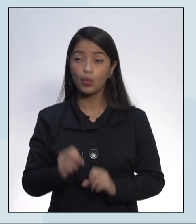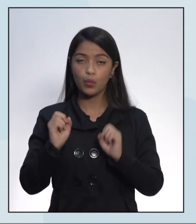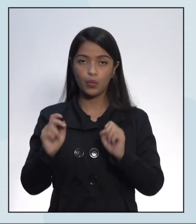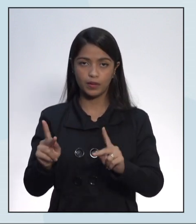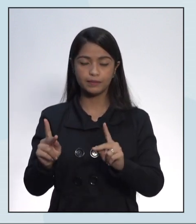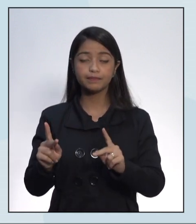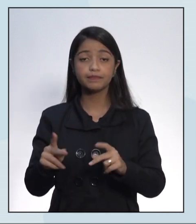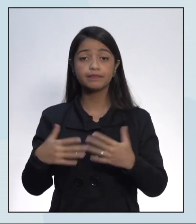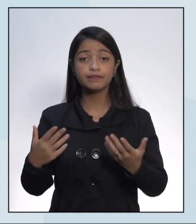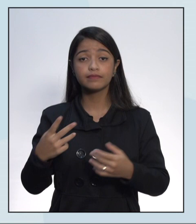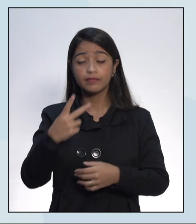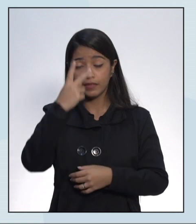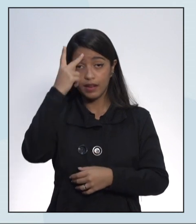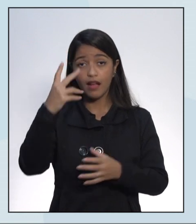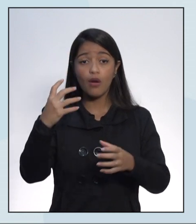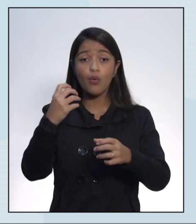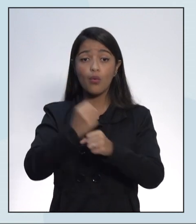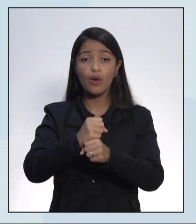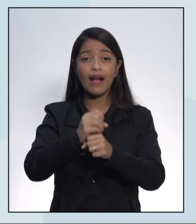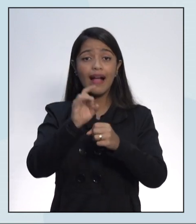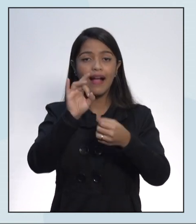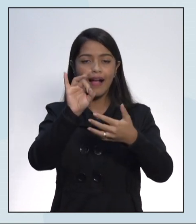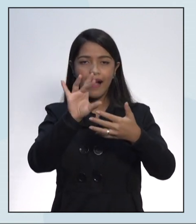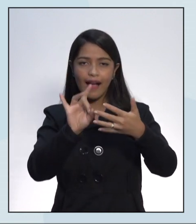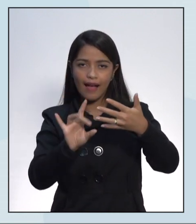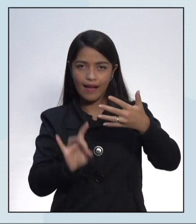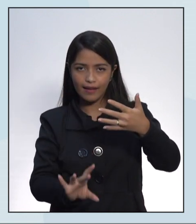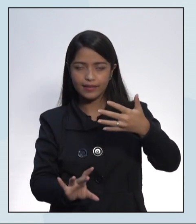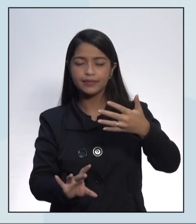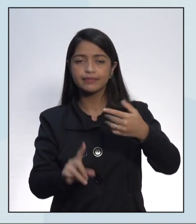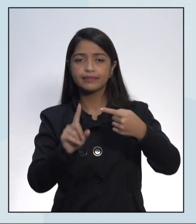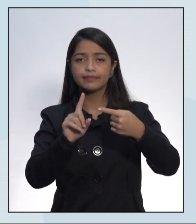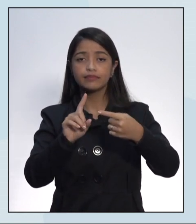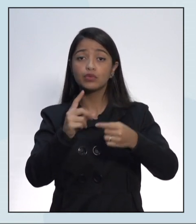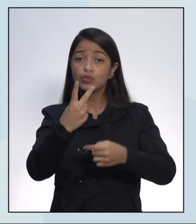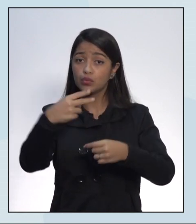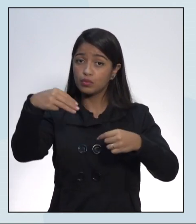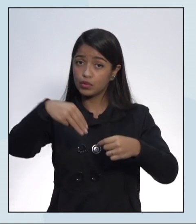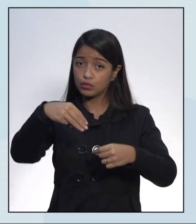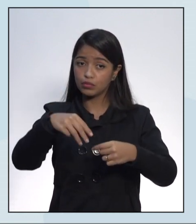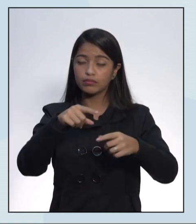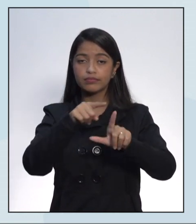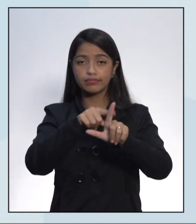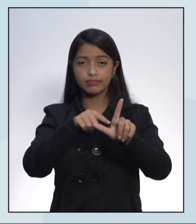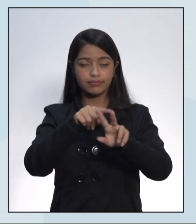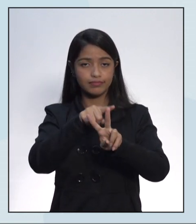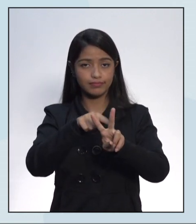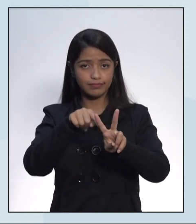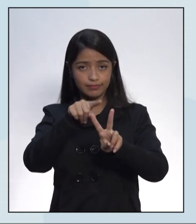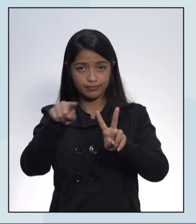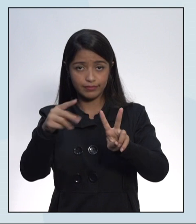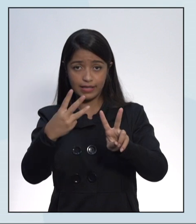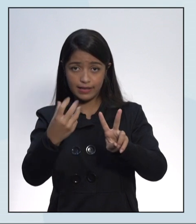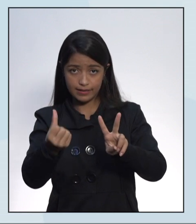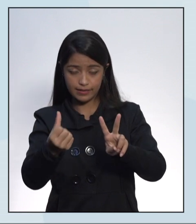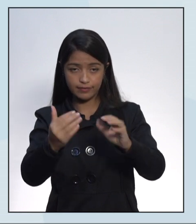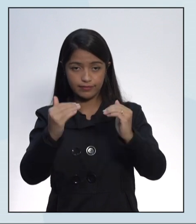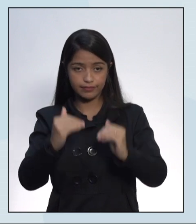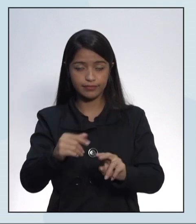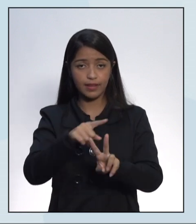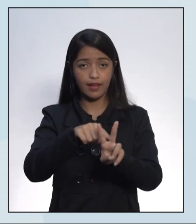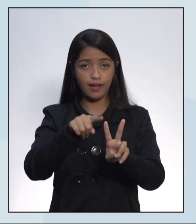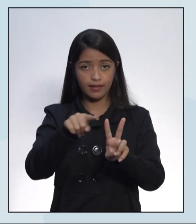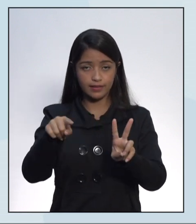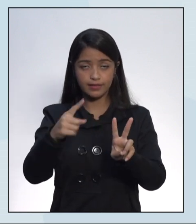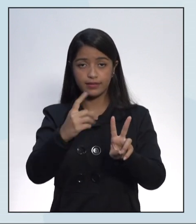bom. Calcule o valor de cada raiz abaixo. 2 minutinhos, raiz de 36, raiz de 100 e raiz de